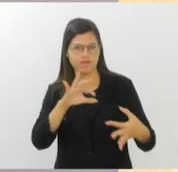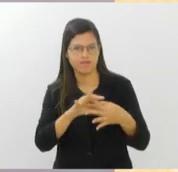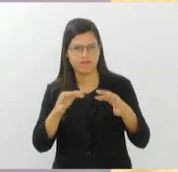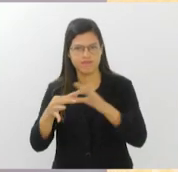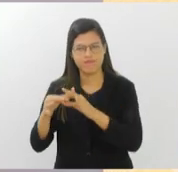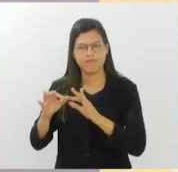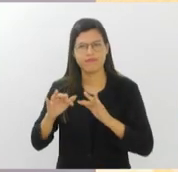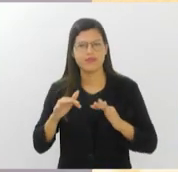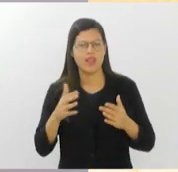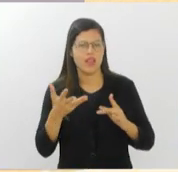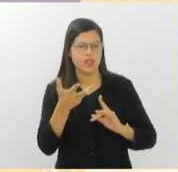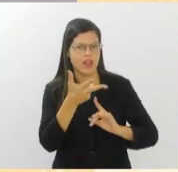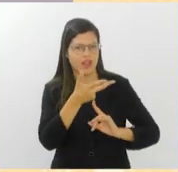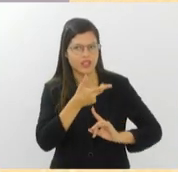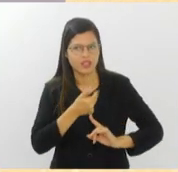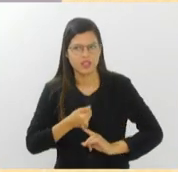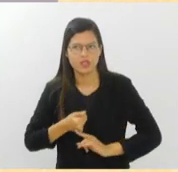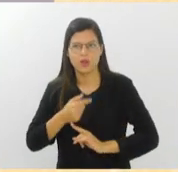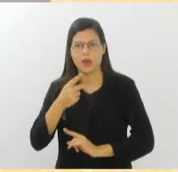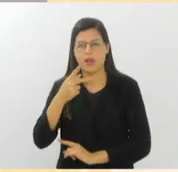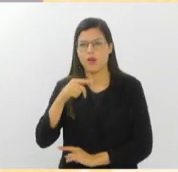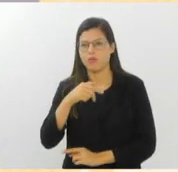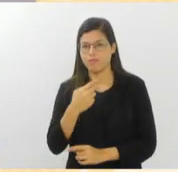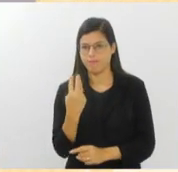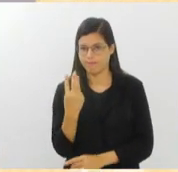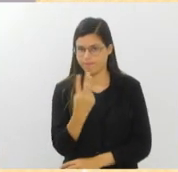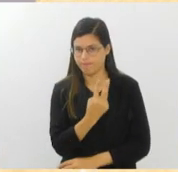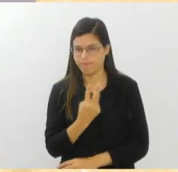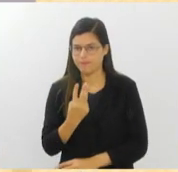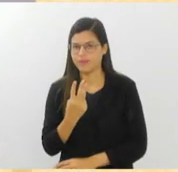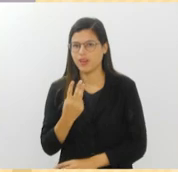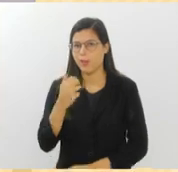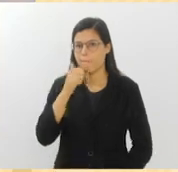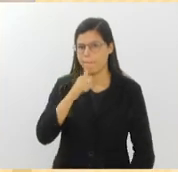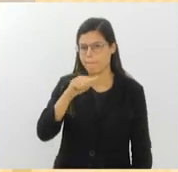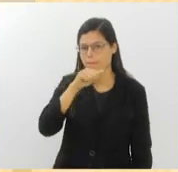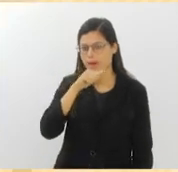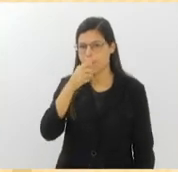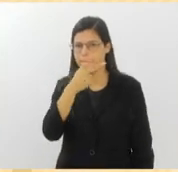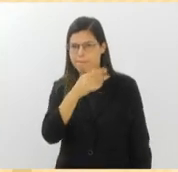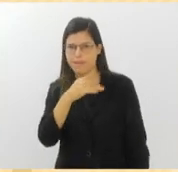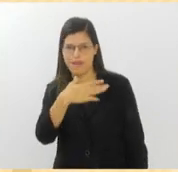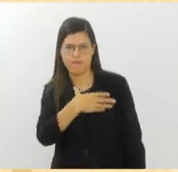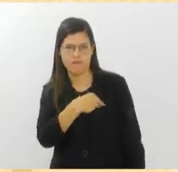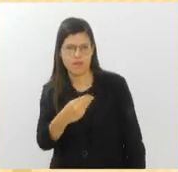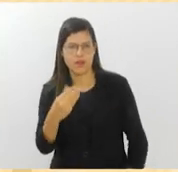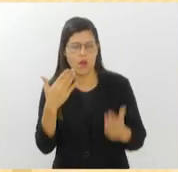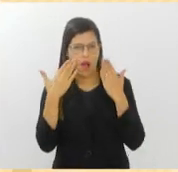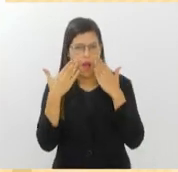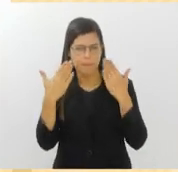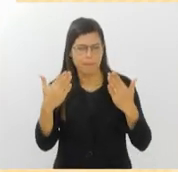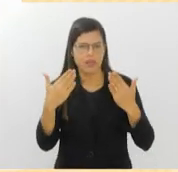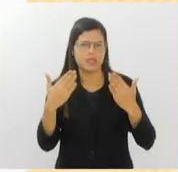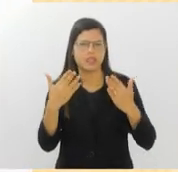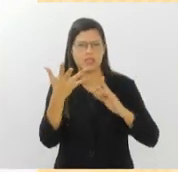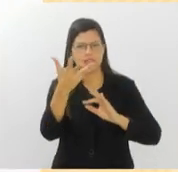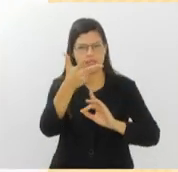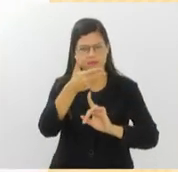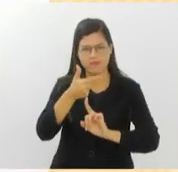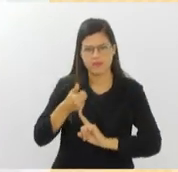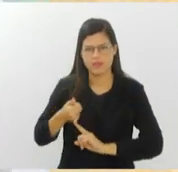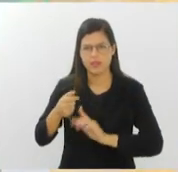artísticos, Roma Drummond, Pedro e Antônio Teberissá, mãe, pai e filho, apresentam suas pinturas e esculturas na